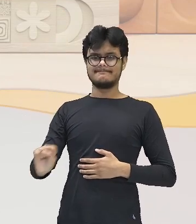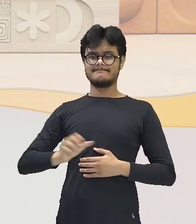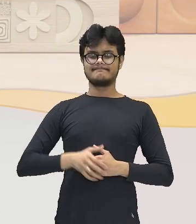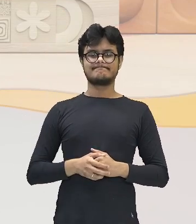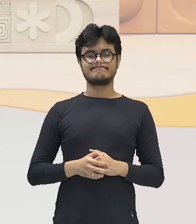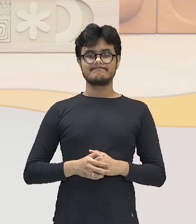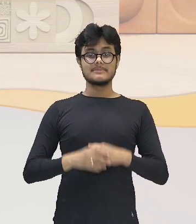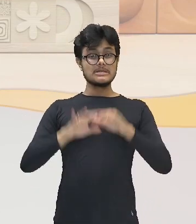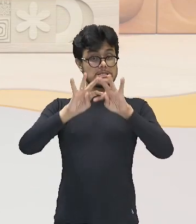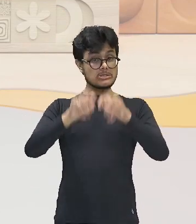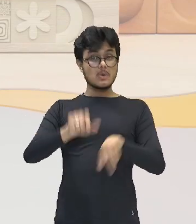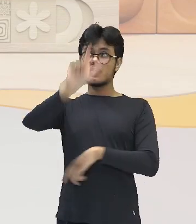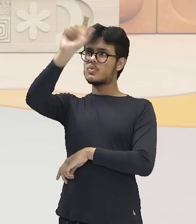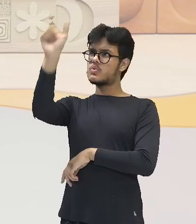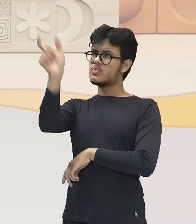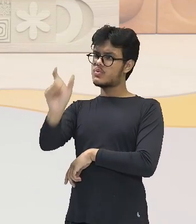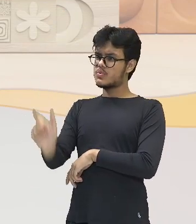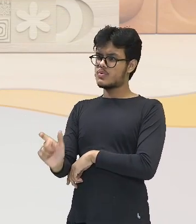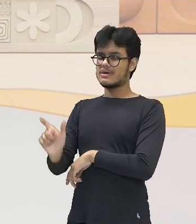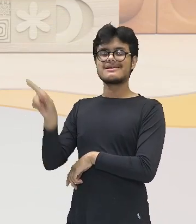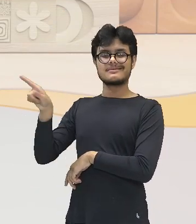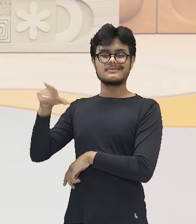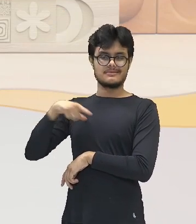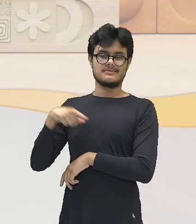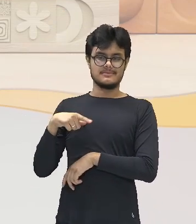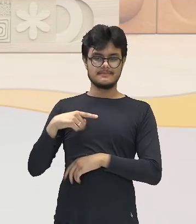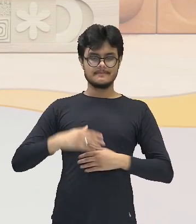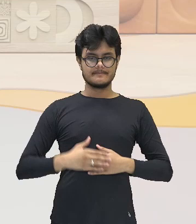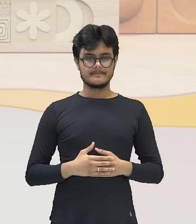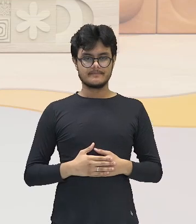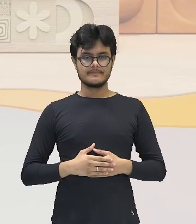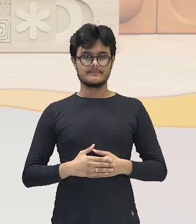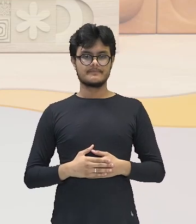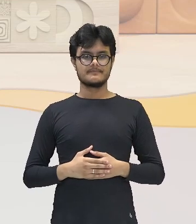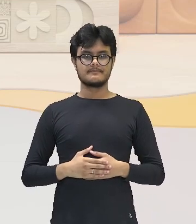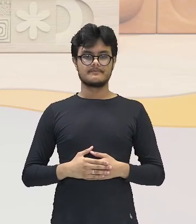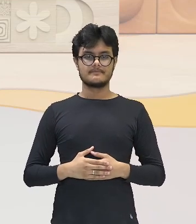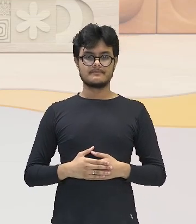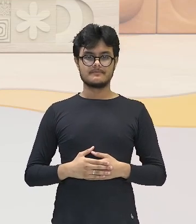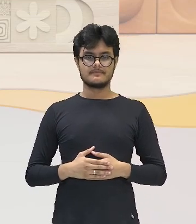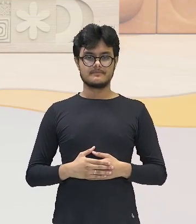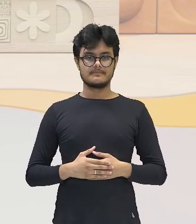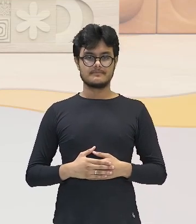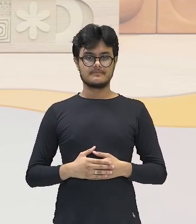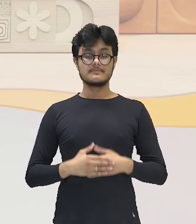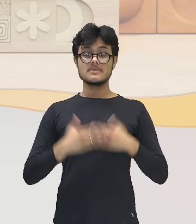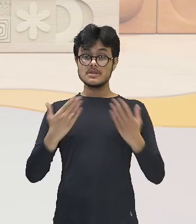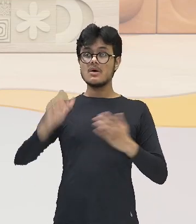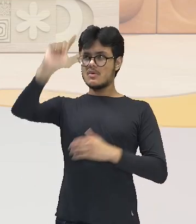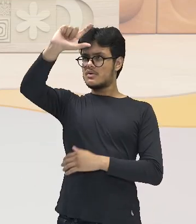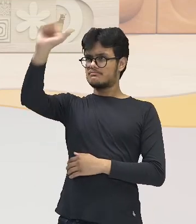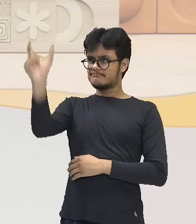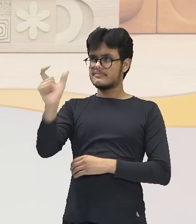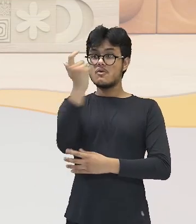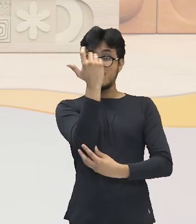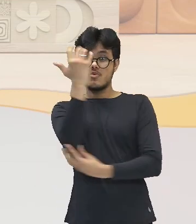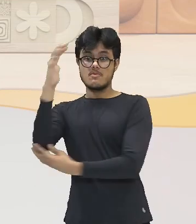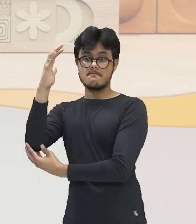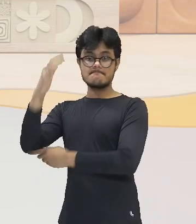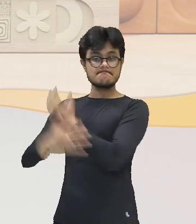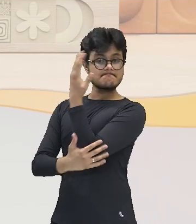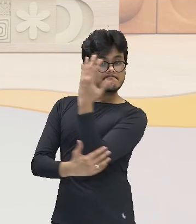Então, toda essa faixa, e o que nós tínhamos aí? A presença da Mata Atlântica. Então, toda essa faixa